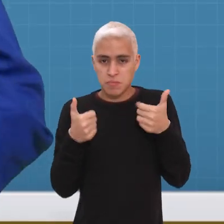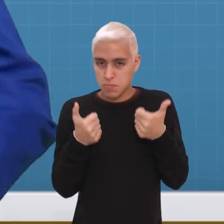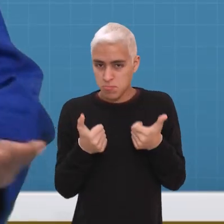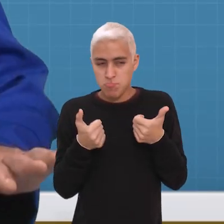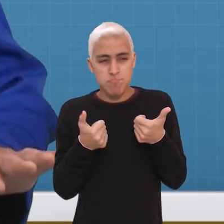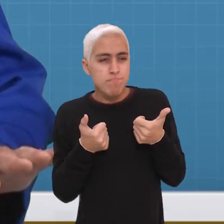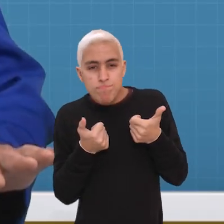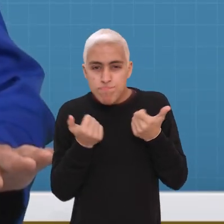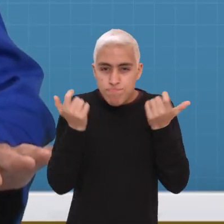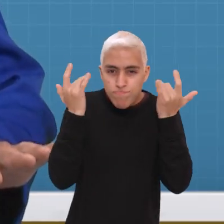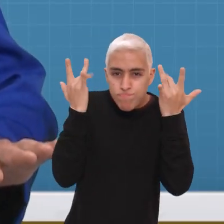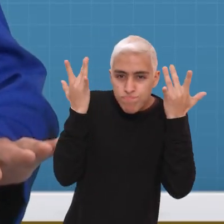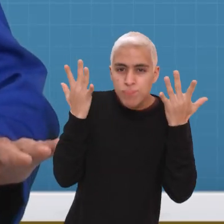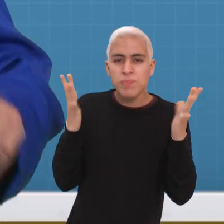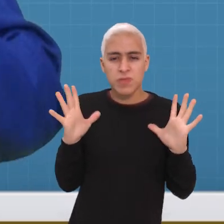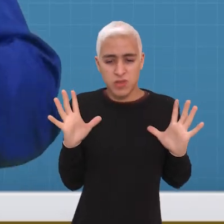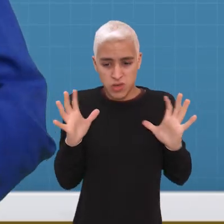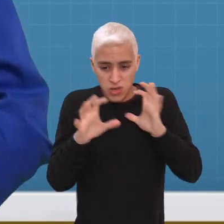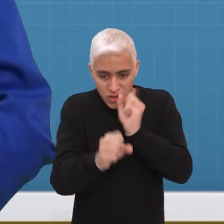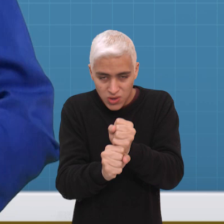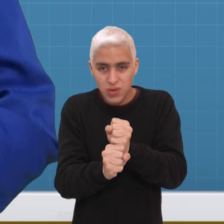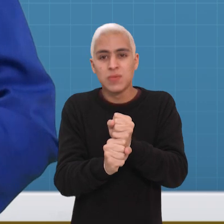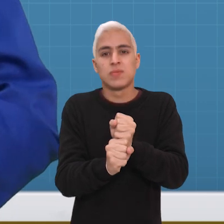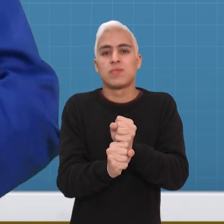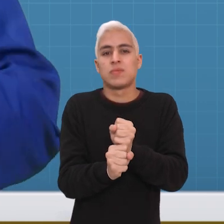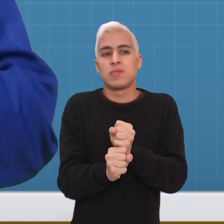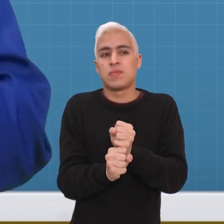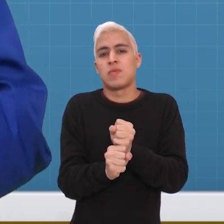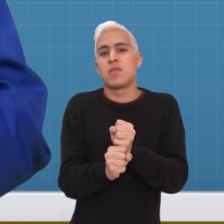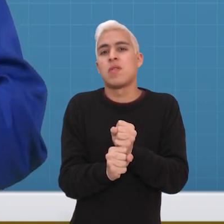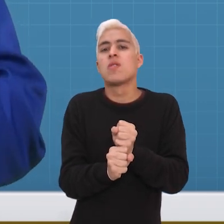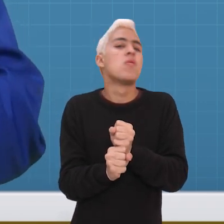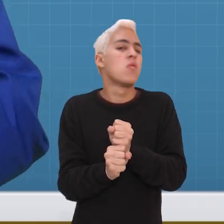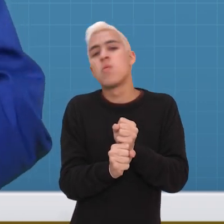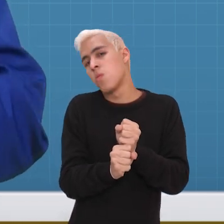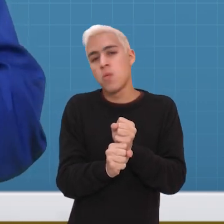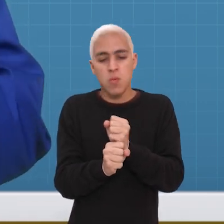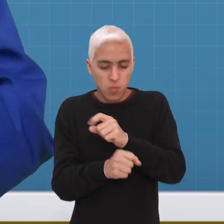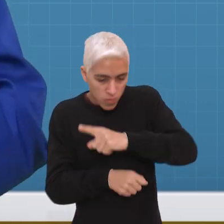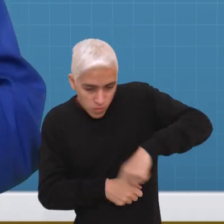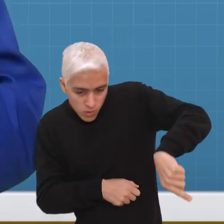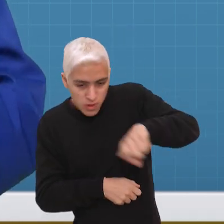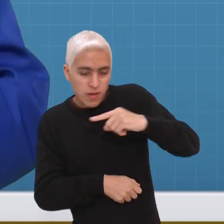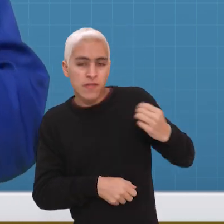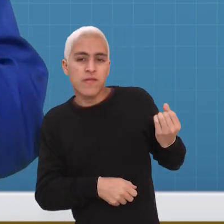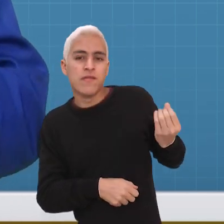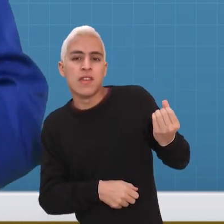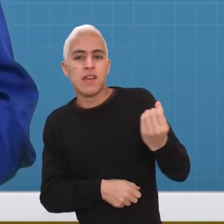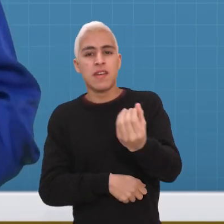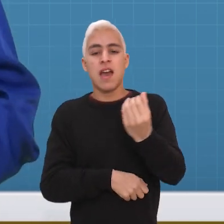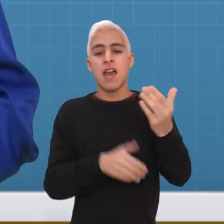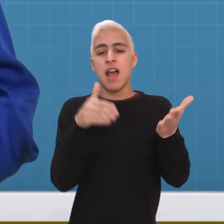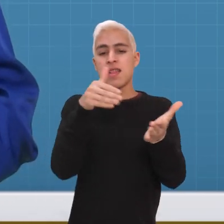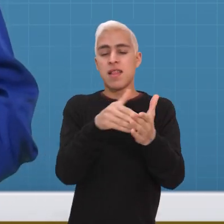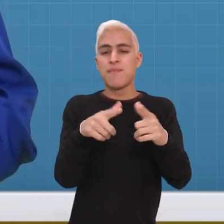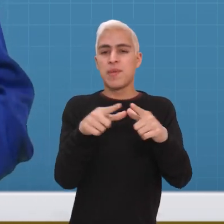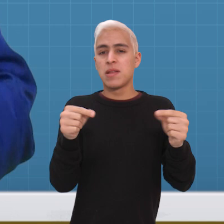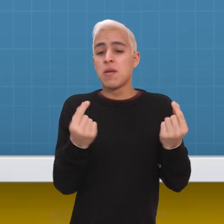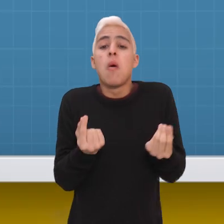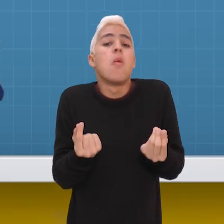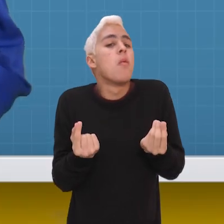bem? Até aí, beleza? Vamos fechar então com uma consequência dessa viagem a